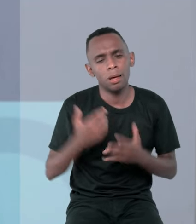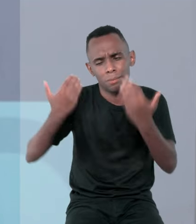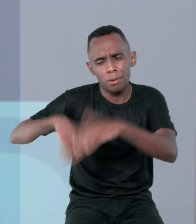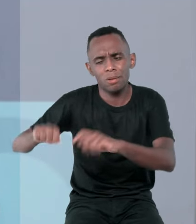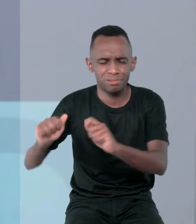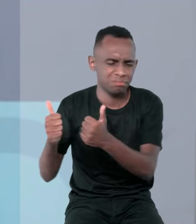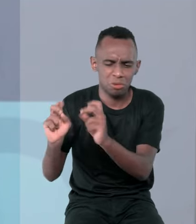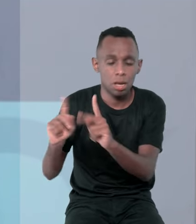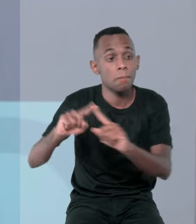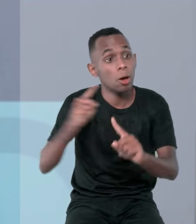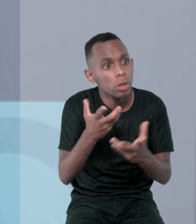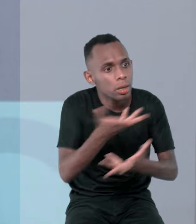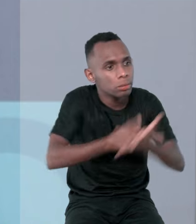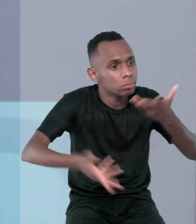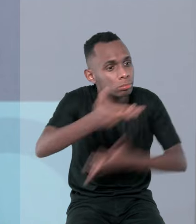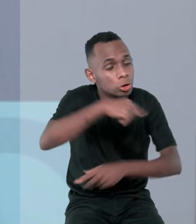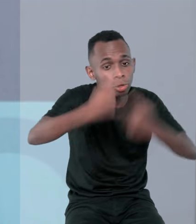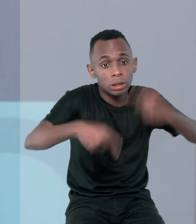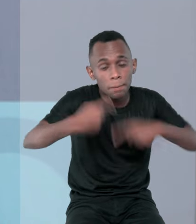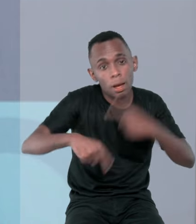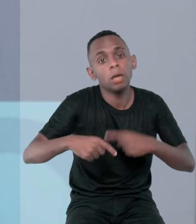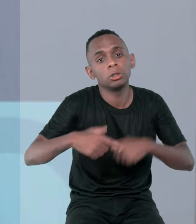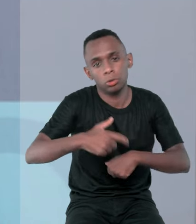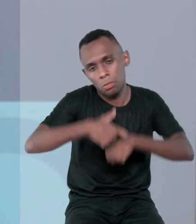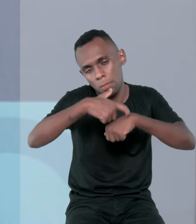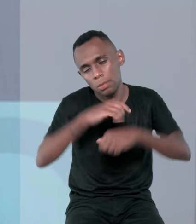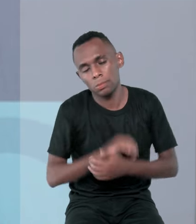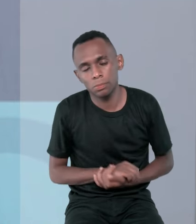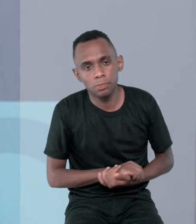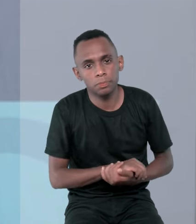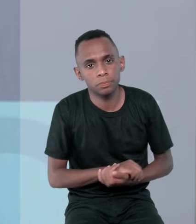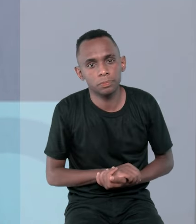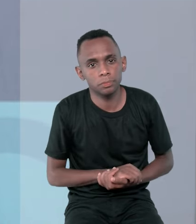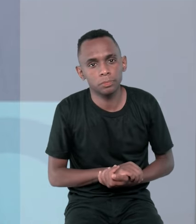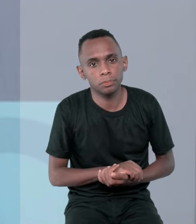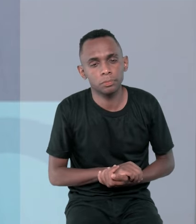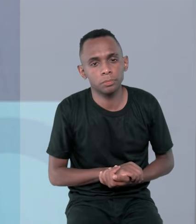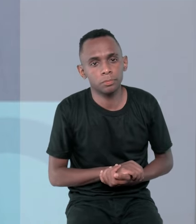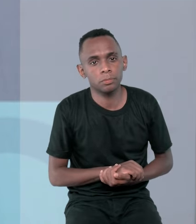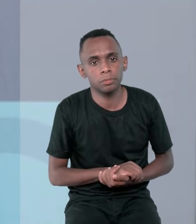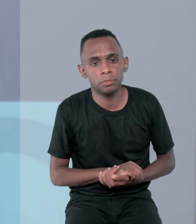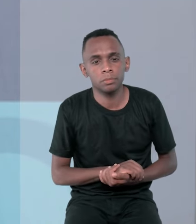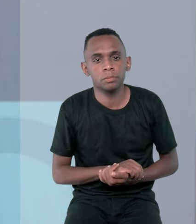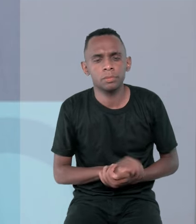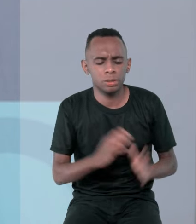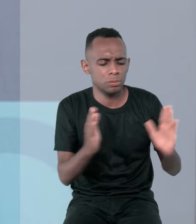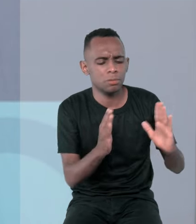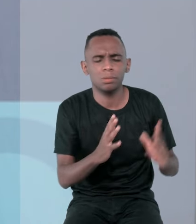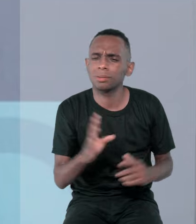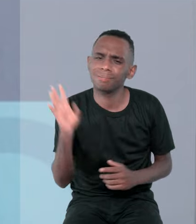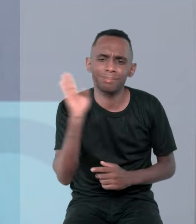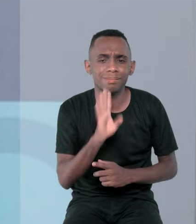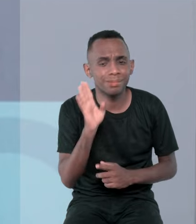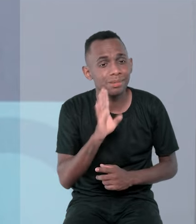o que eu queria mesmo era a discussão ali do momento. E aí, esse momento é muito legal, né?